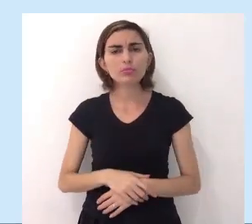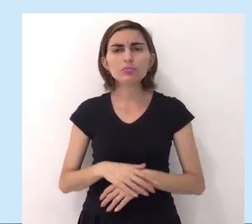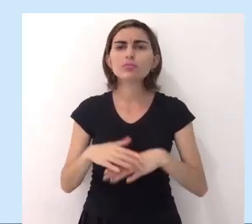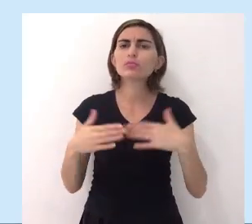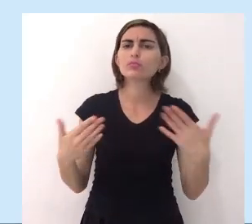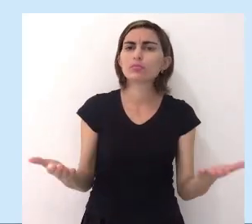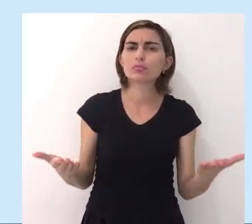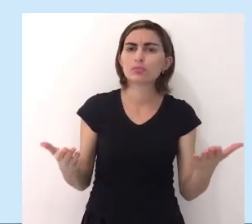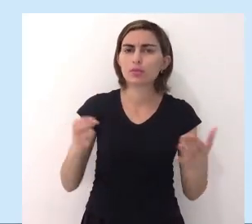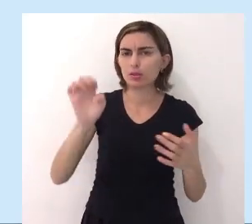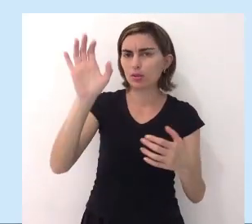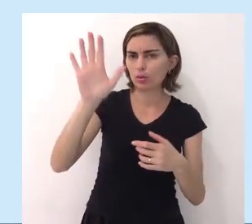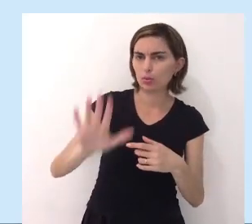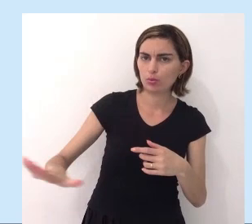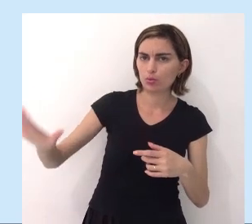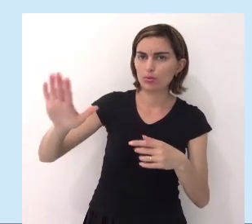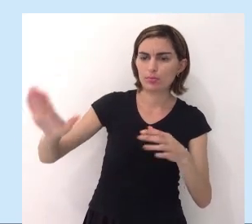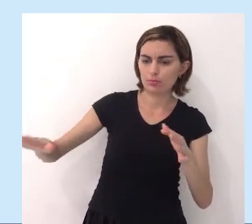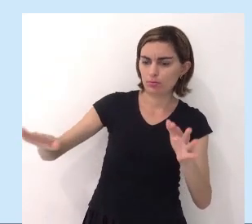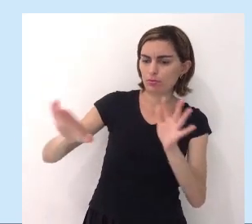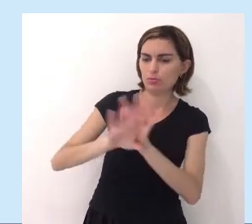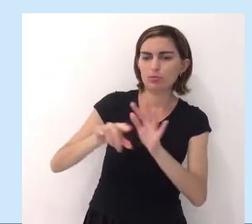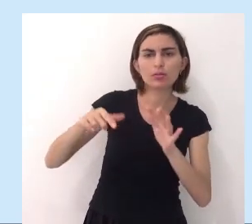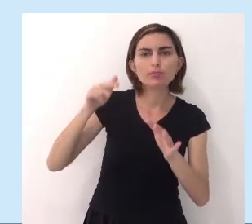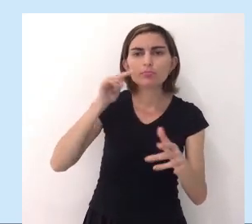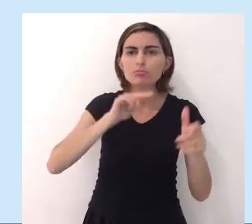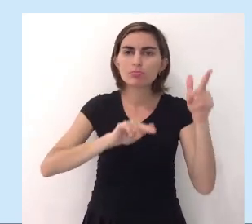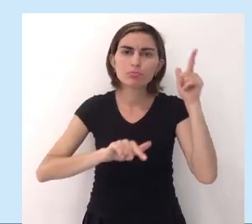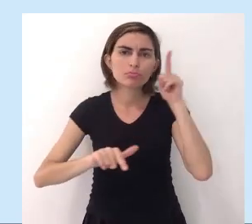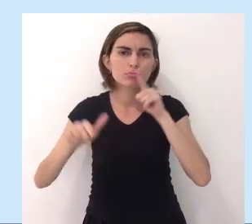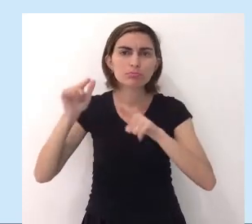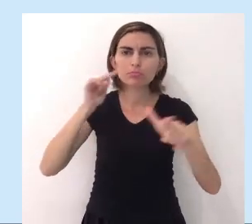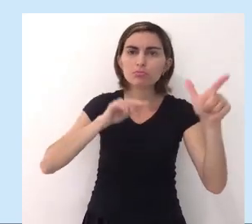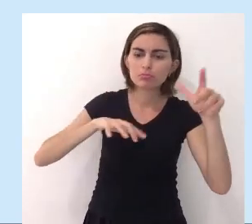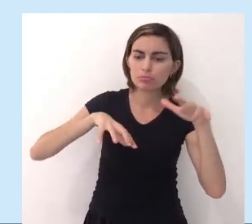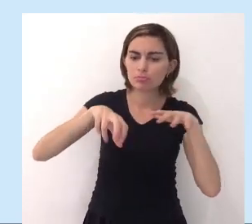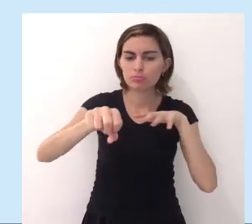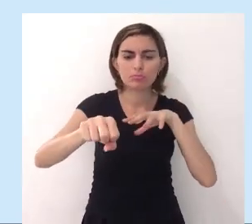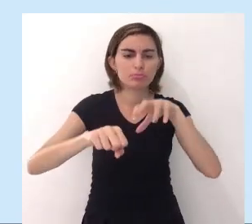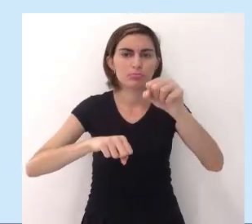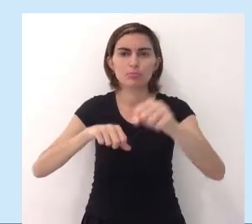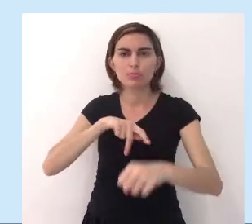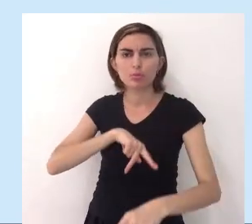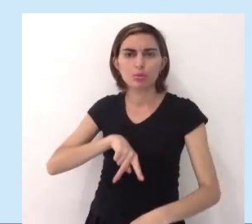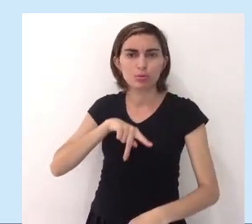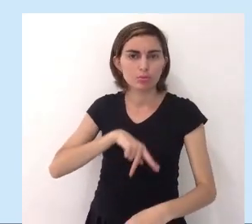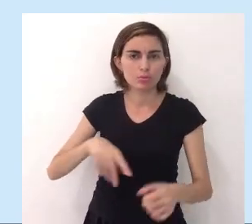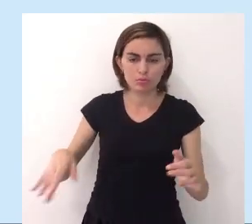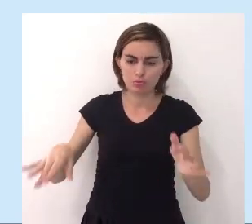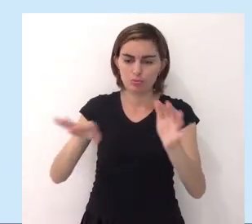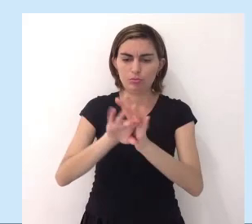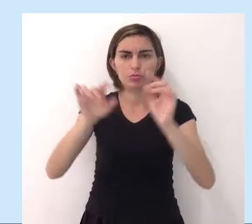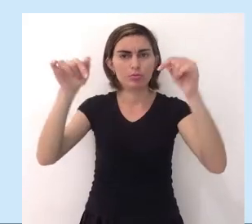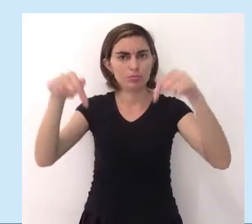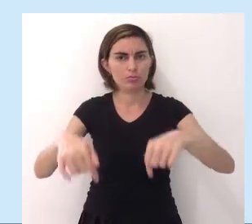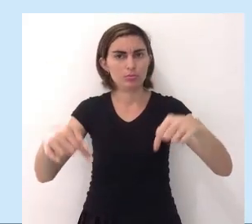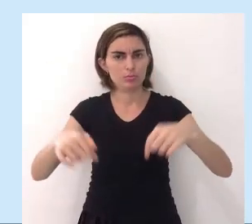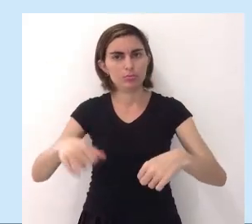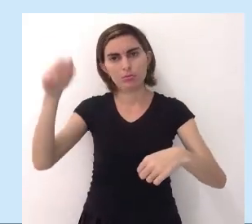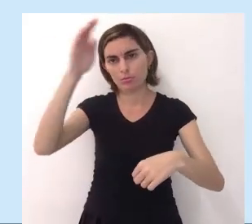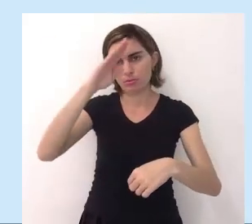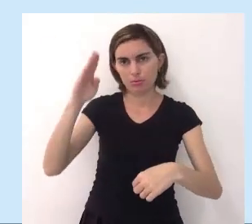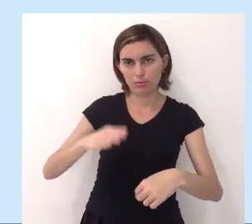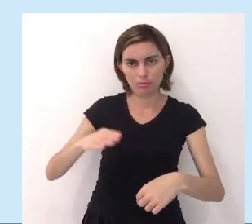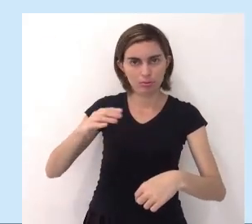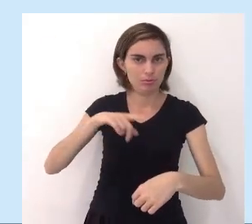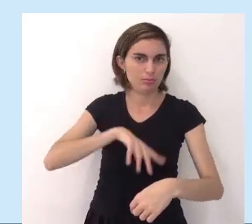Gente, o europeu ele vinha para conquistar outros territórios. Tá? O português ele chegava aqui no Brasil,